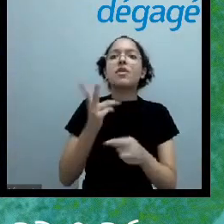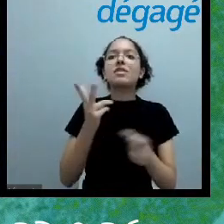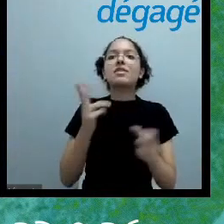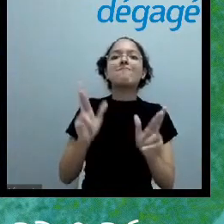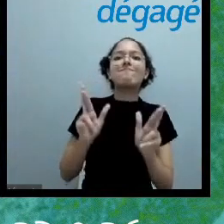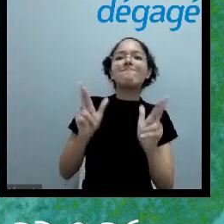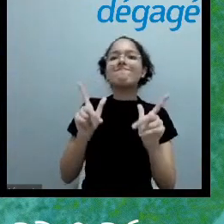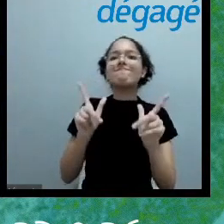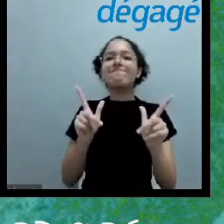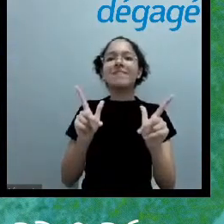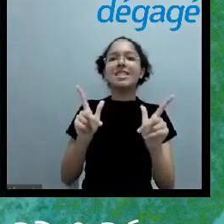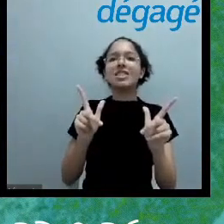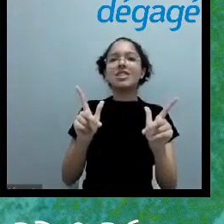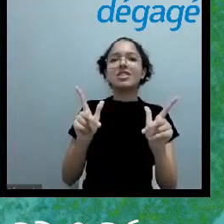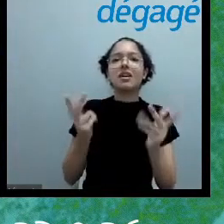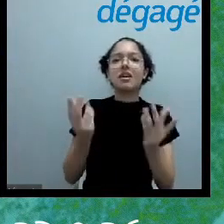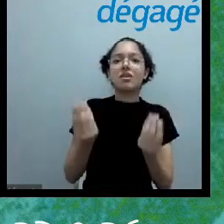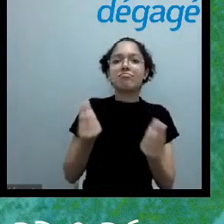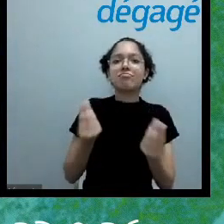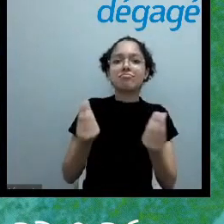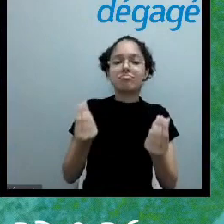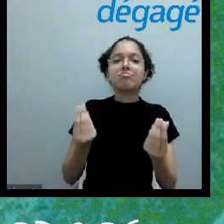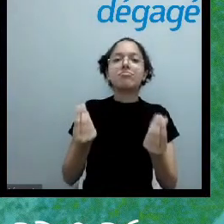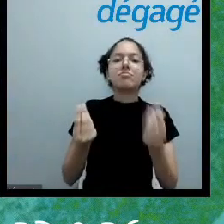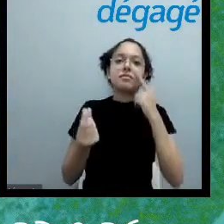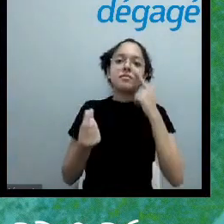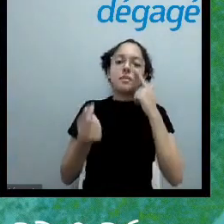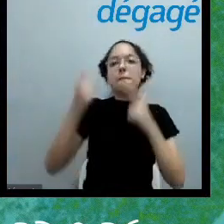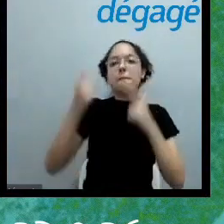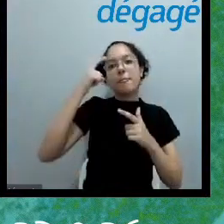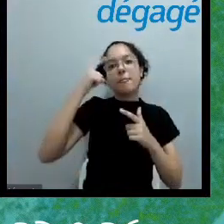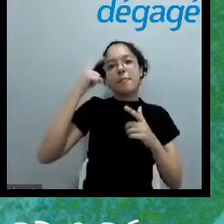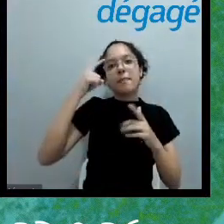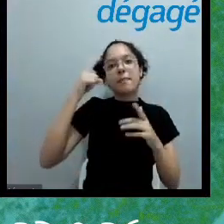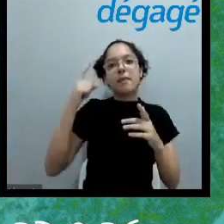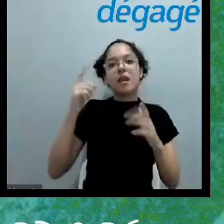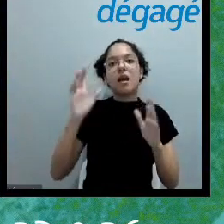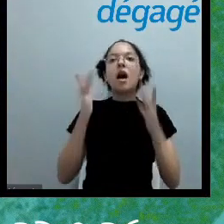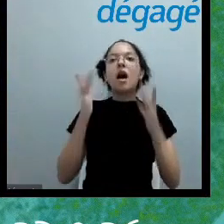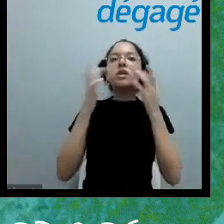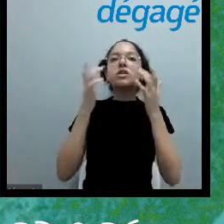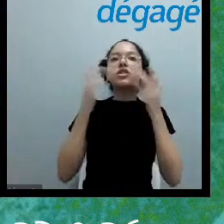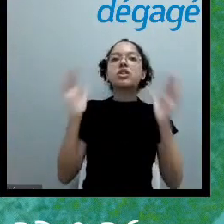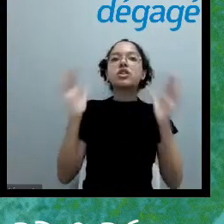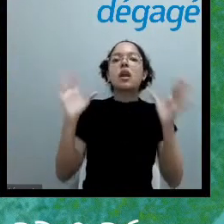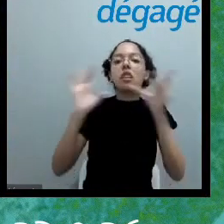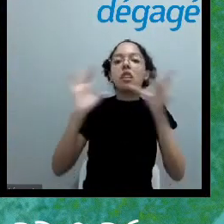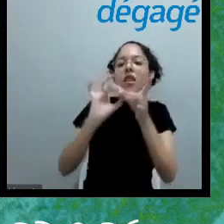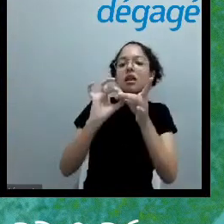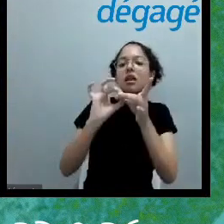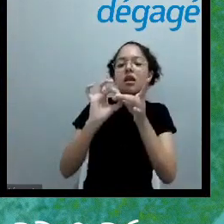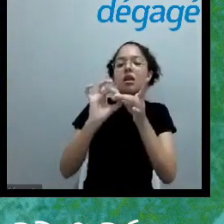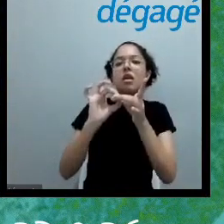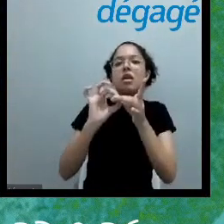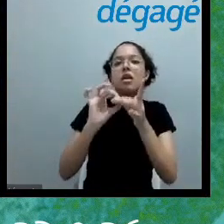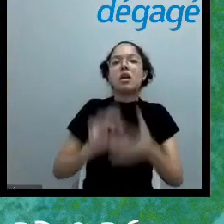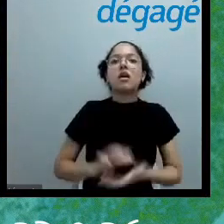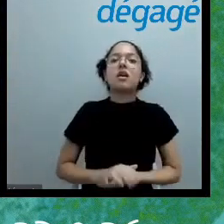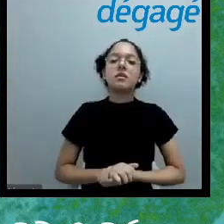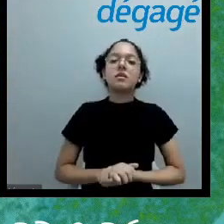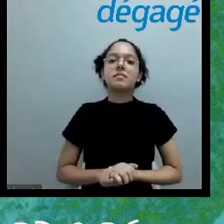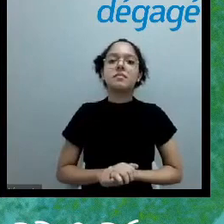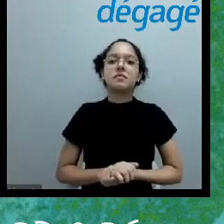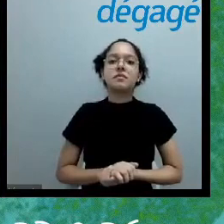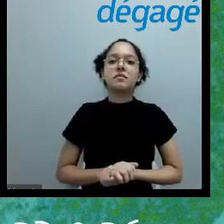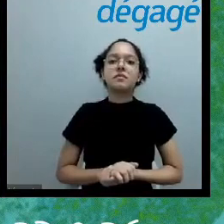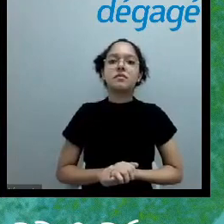de voz. É legal pensar nessa relação do teatro com o mundo. Desculpa. É legal pensar nessa relação do teatro